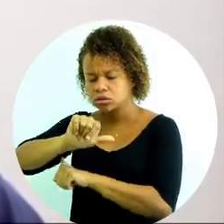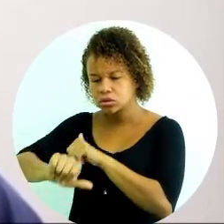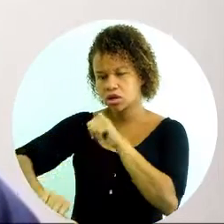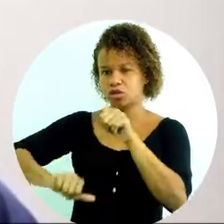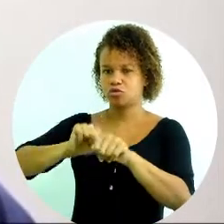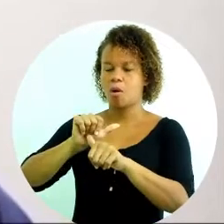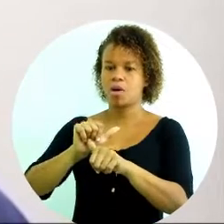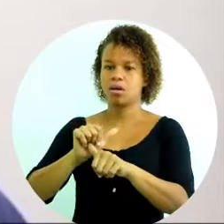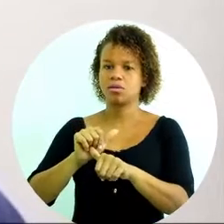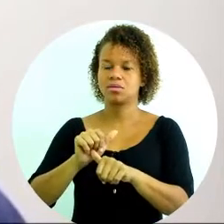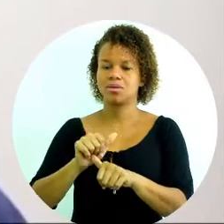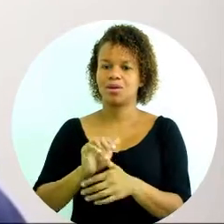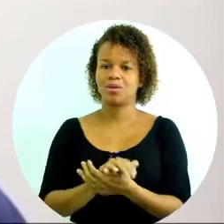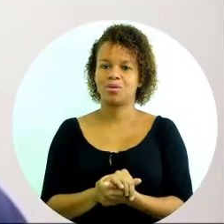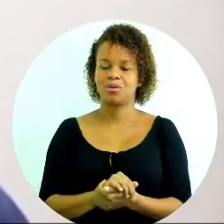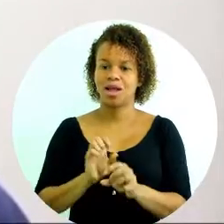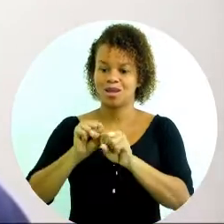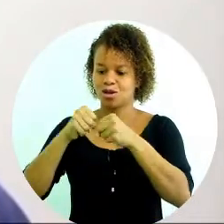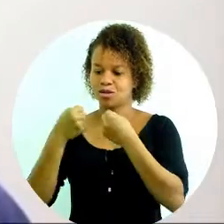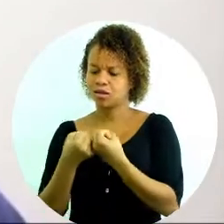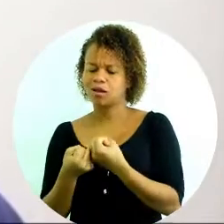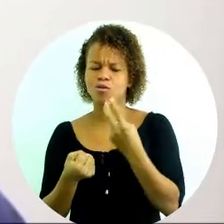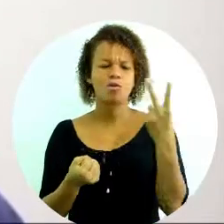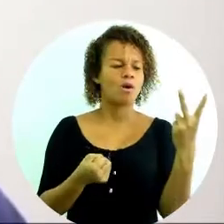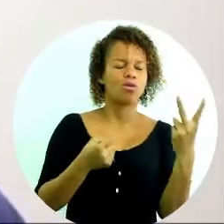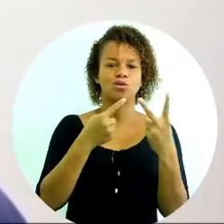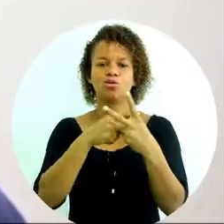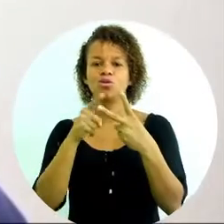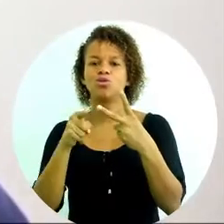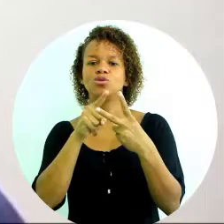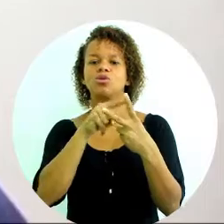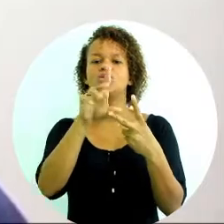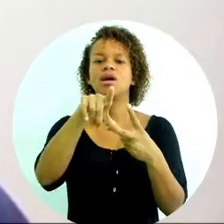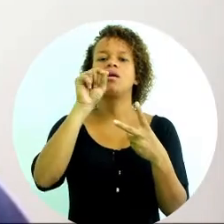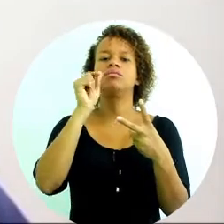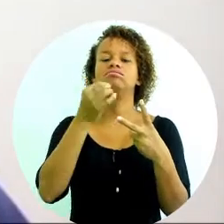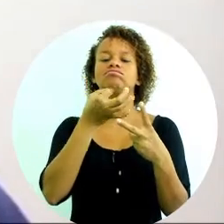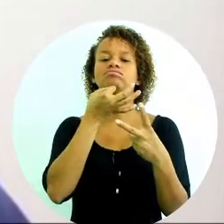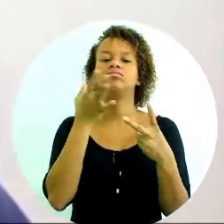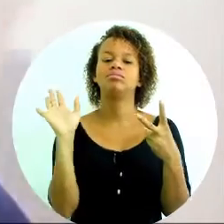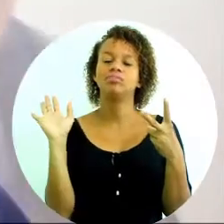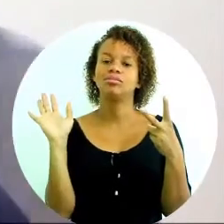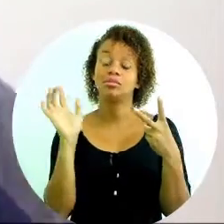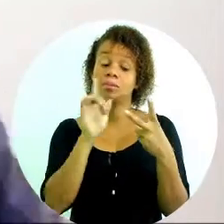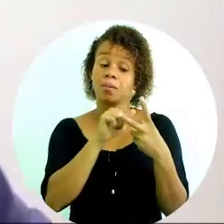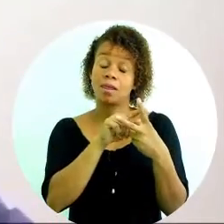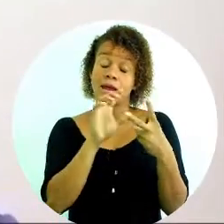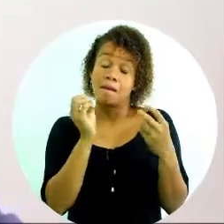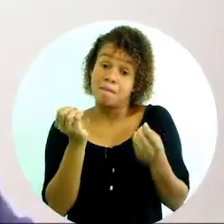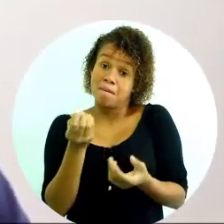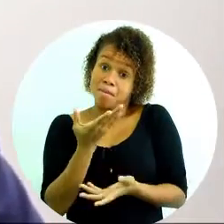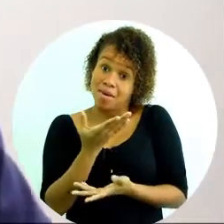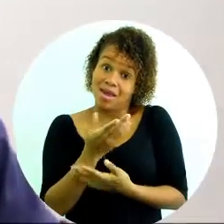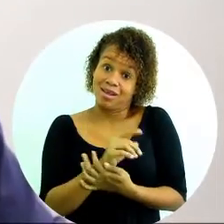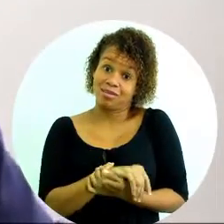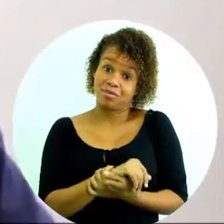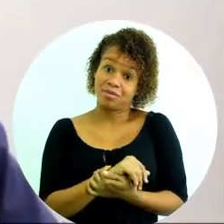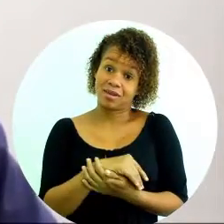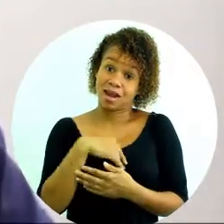de transformação da sociedade. Com qual das duas você concorda?